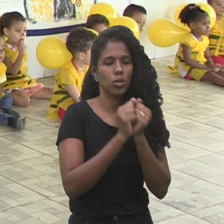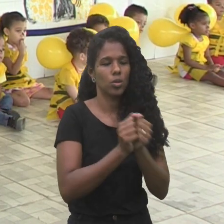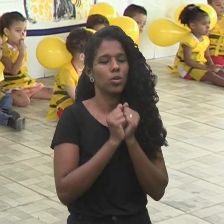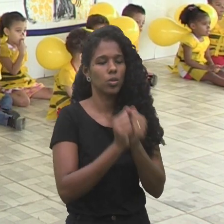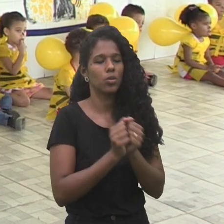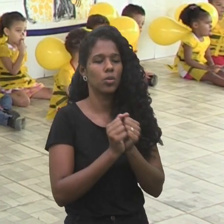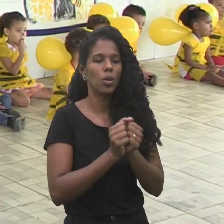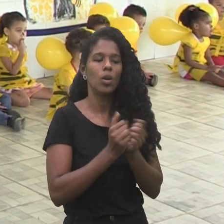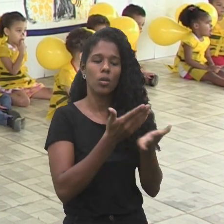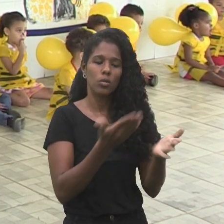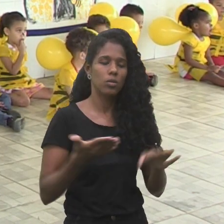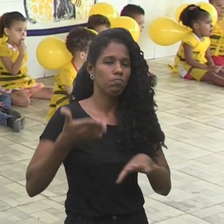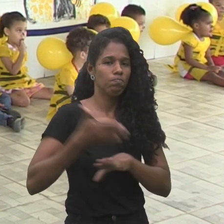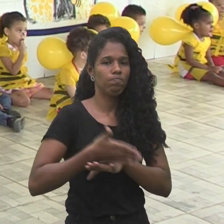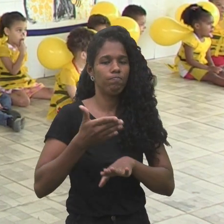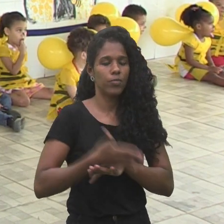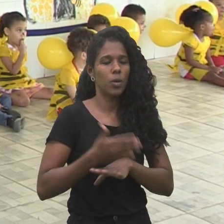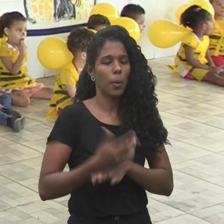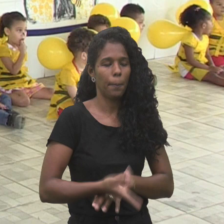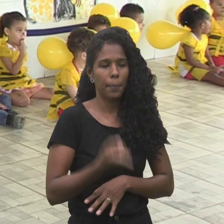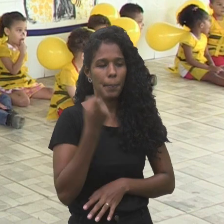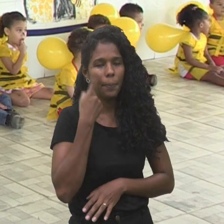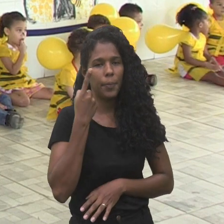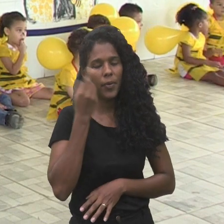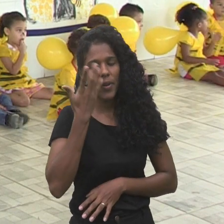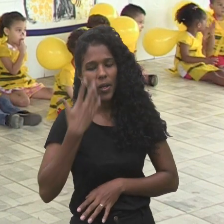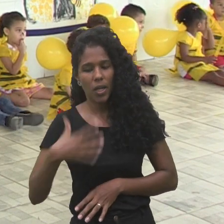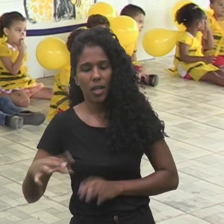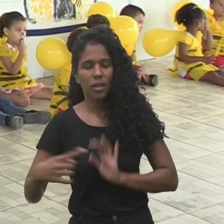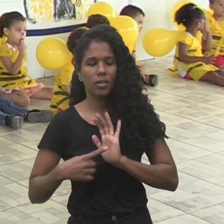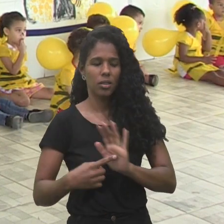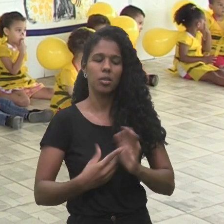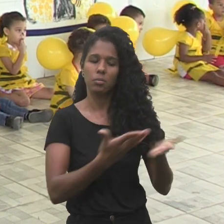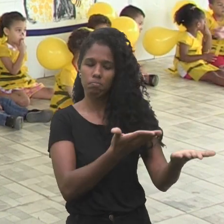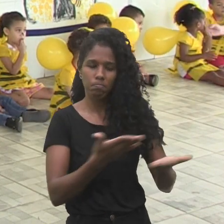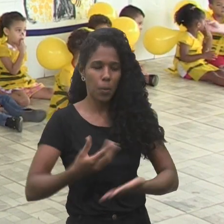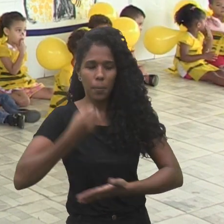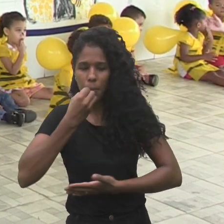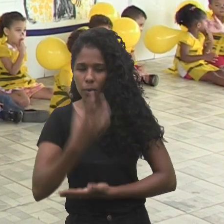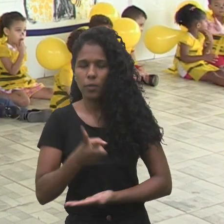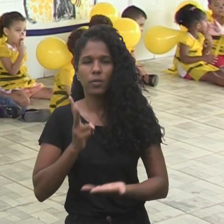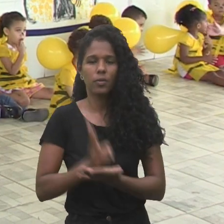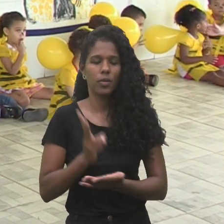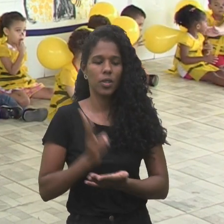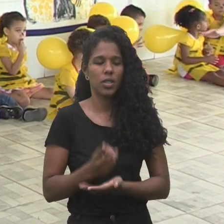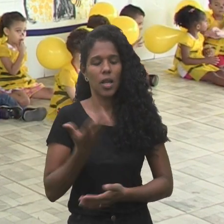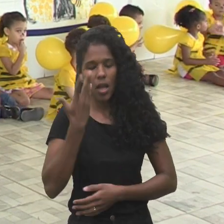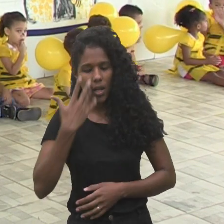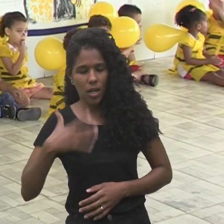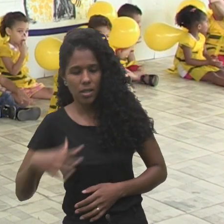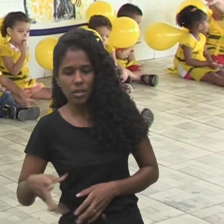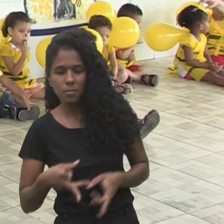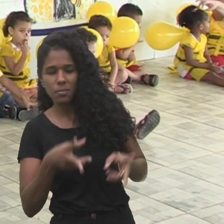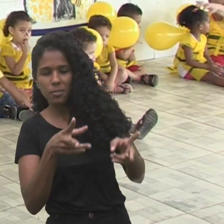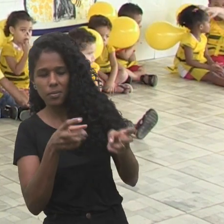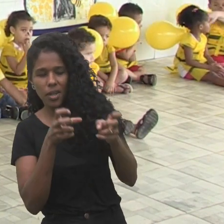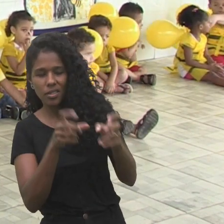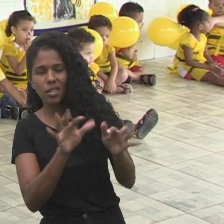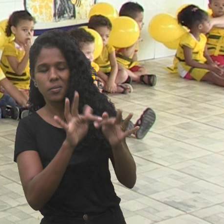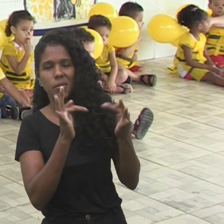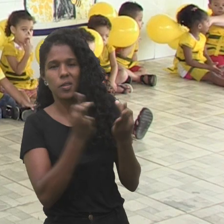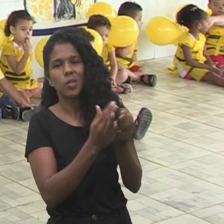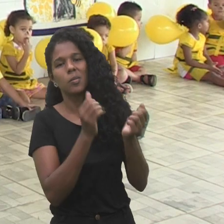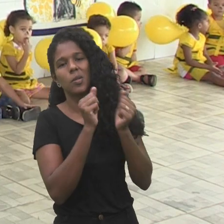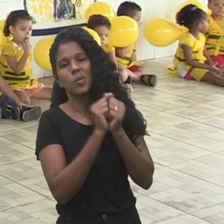na instituição conosco. Vocês são sempre muito bem-vindos, as crianças gostam muito disso, de vocês